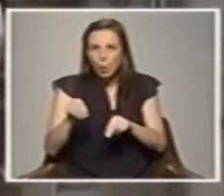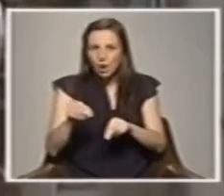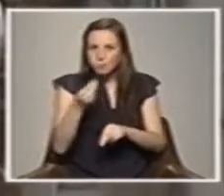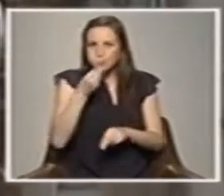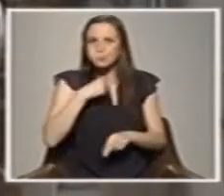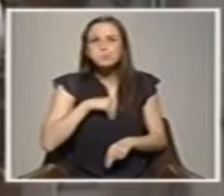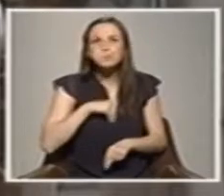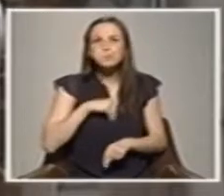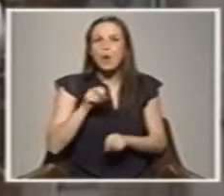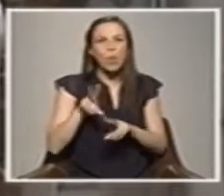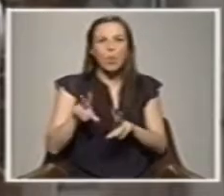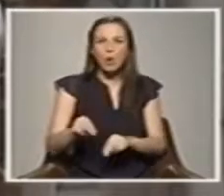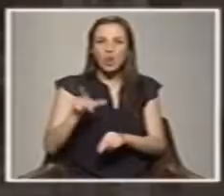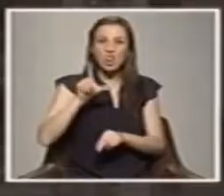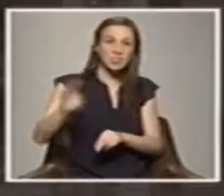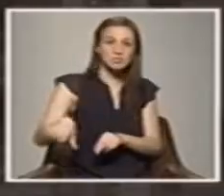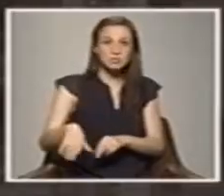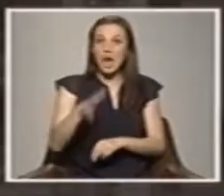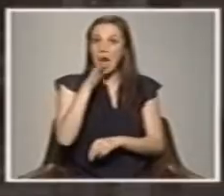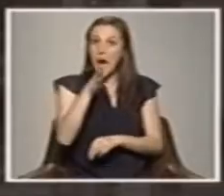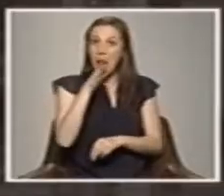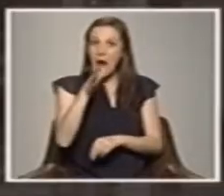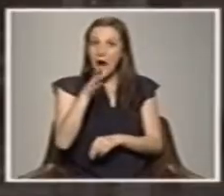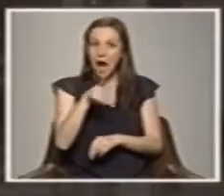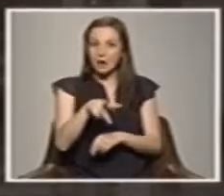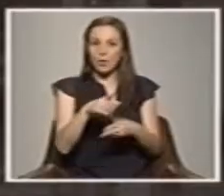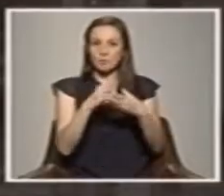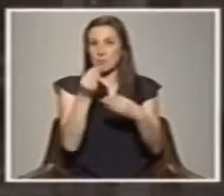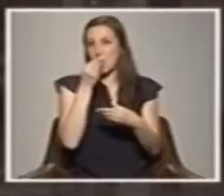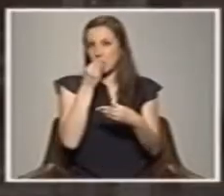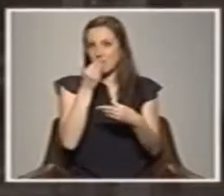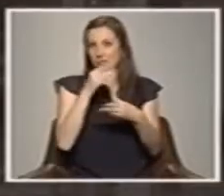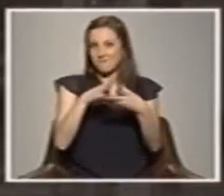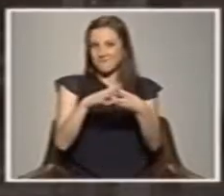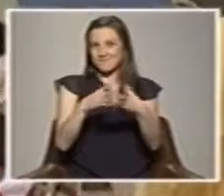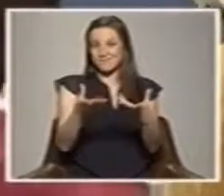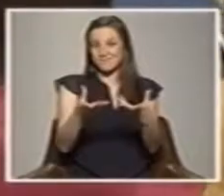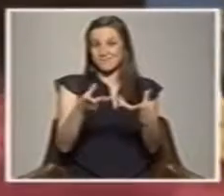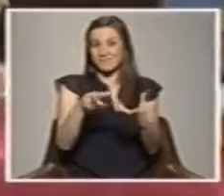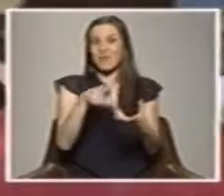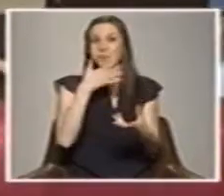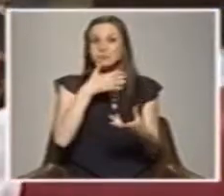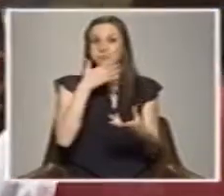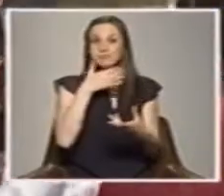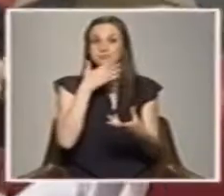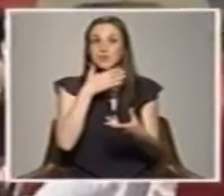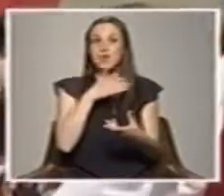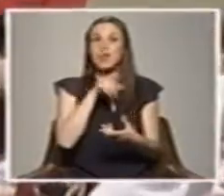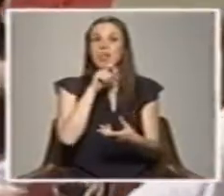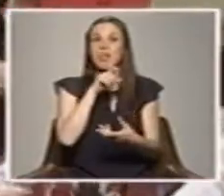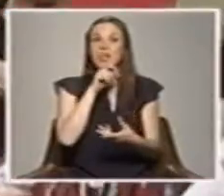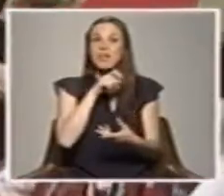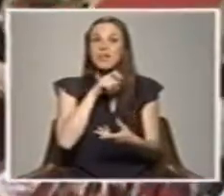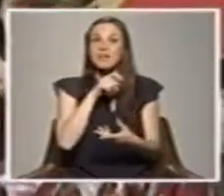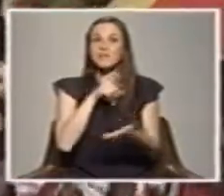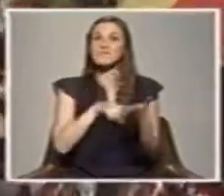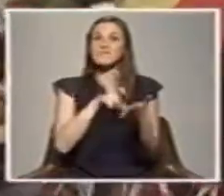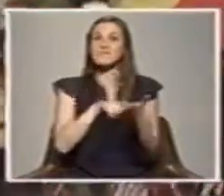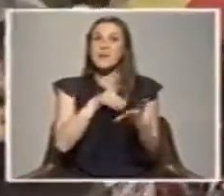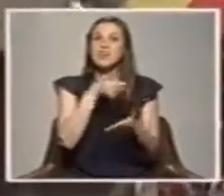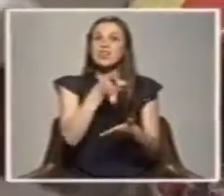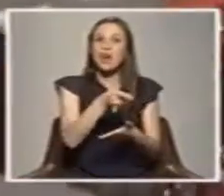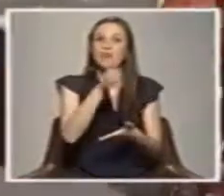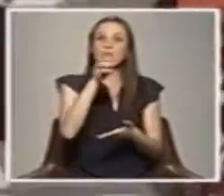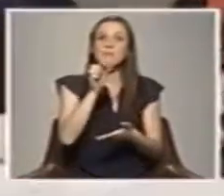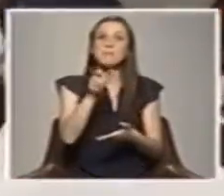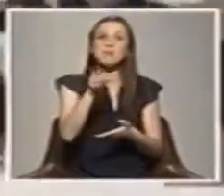que a água usada na produção de alimentos desperdiçados seria suficiente para satisfazer as necessidades de 9 mil